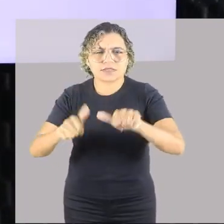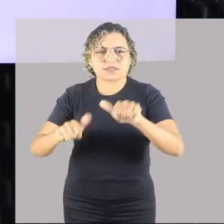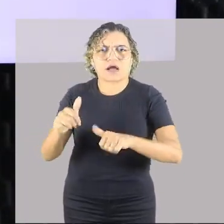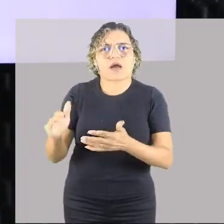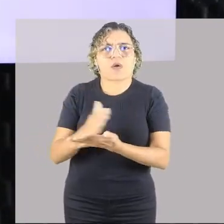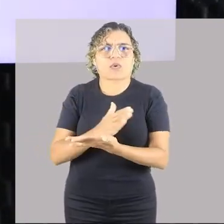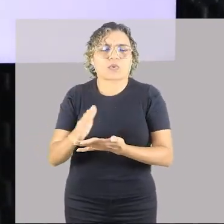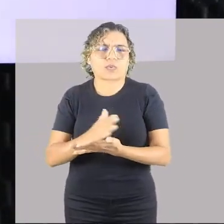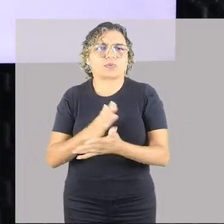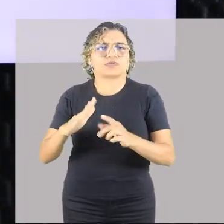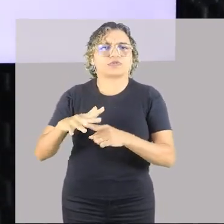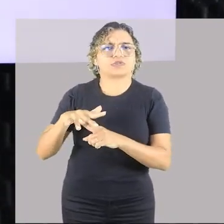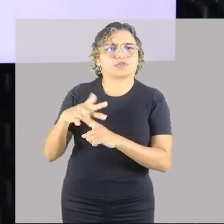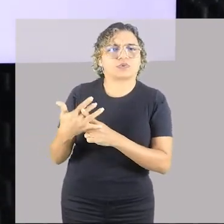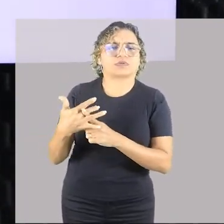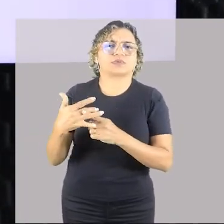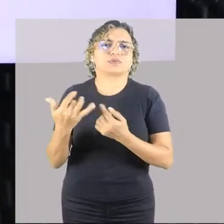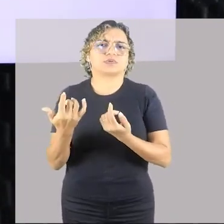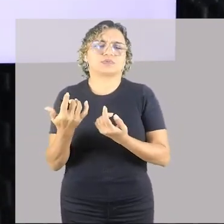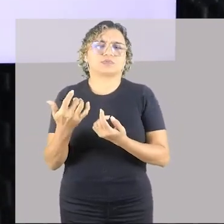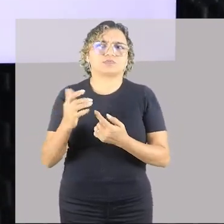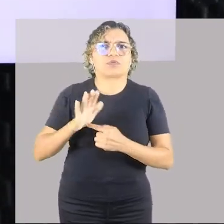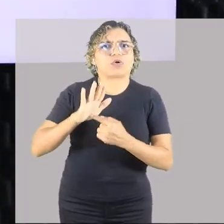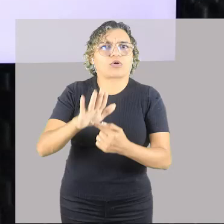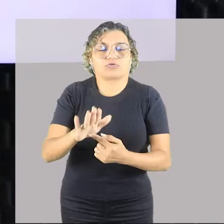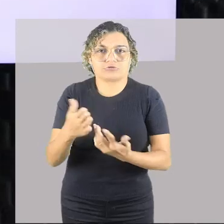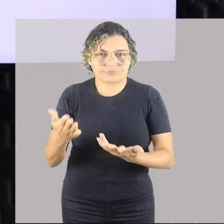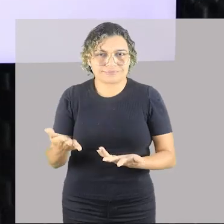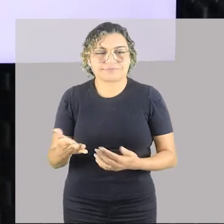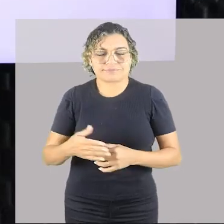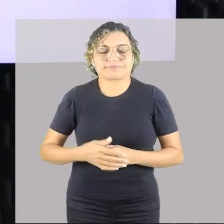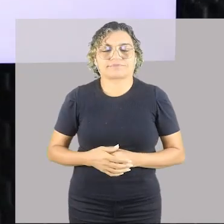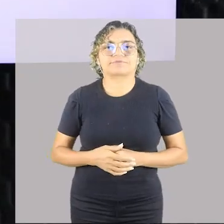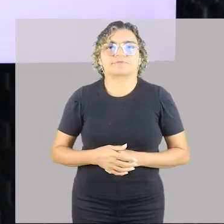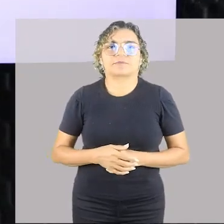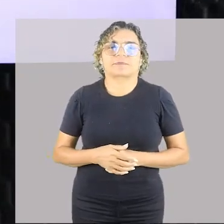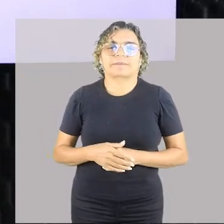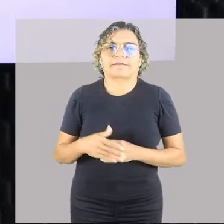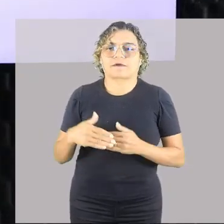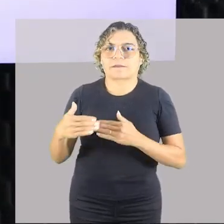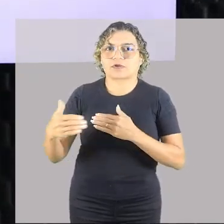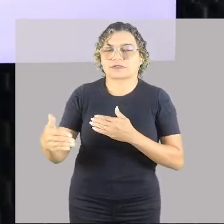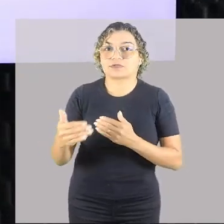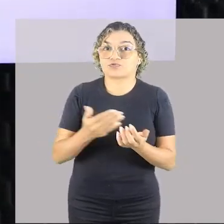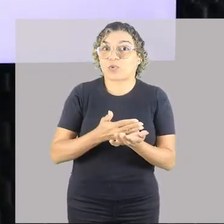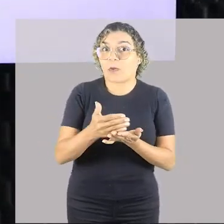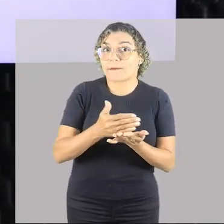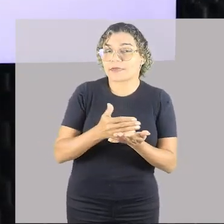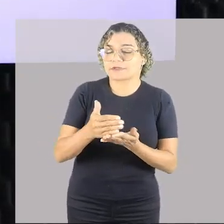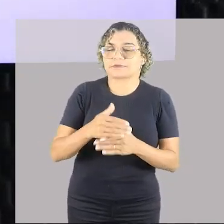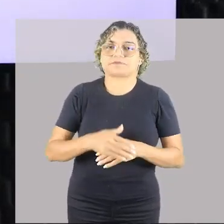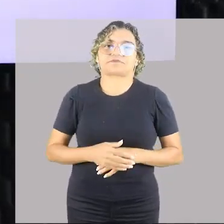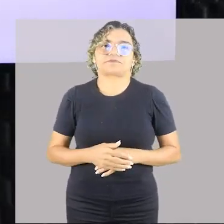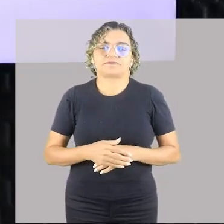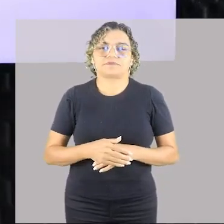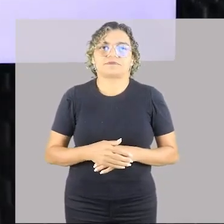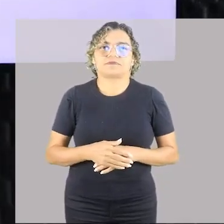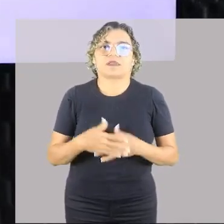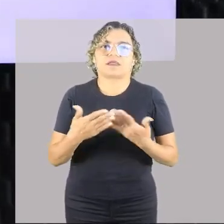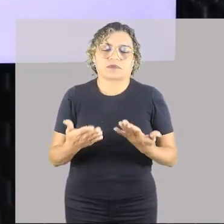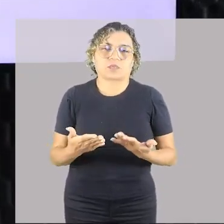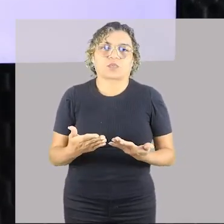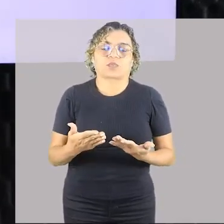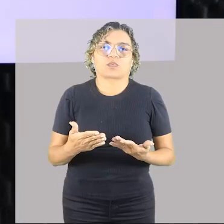averiguar alguma situação que está exposta ali, que está nesse processo de instauração. O processo